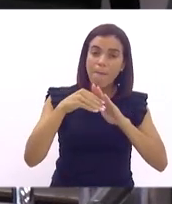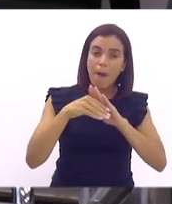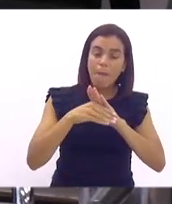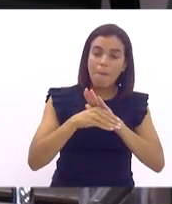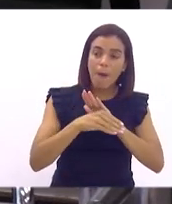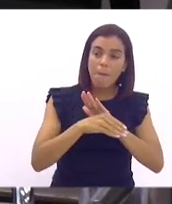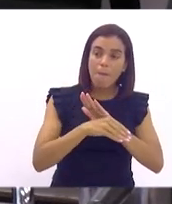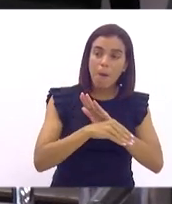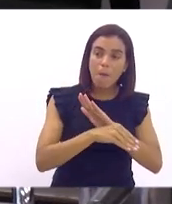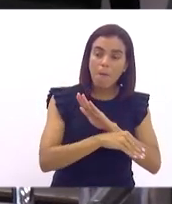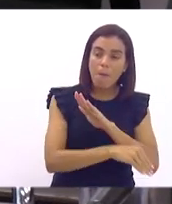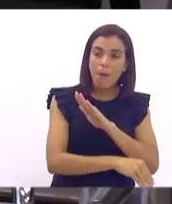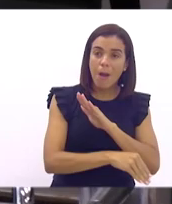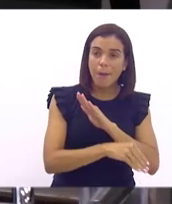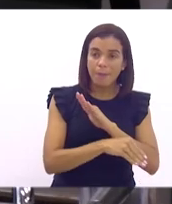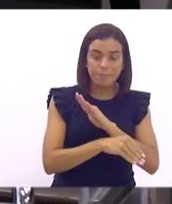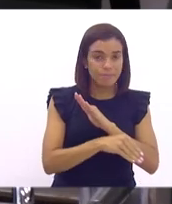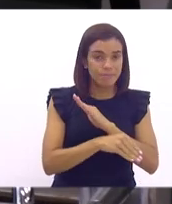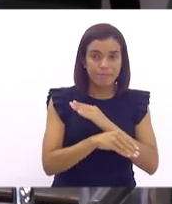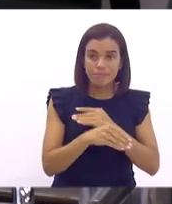porque